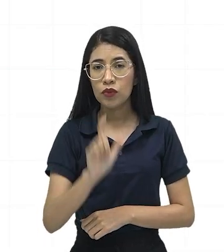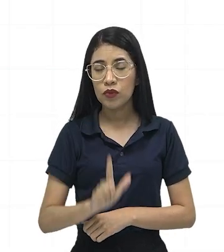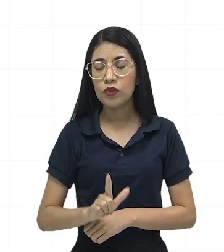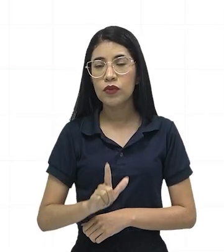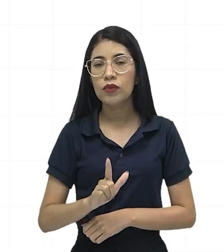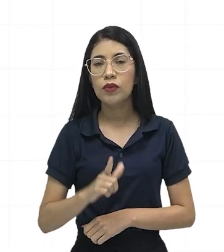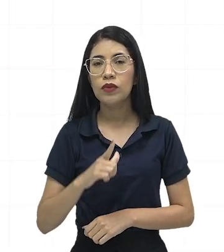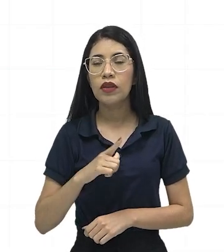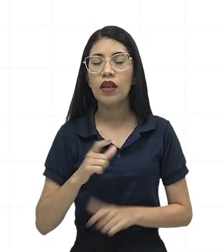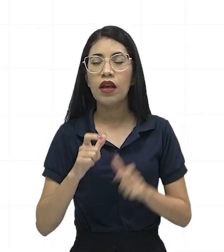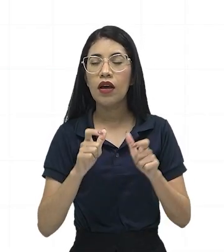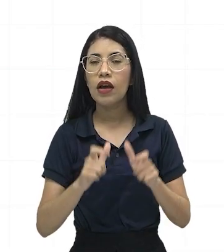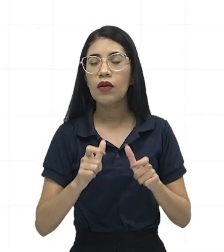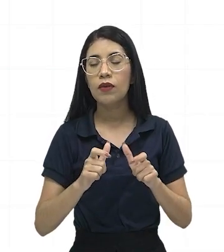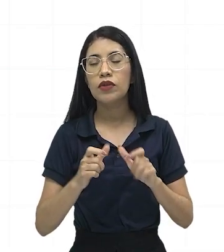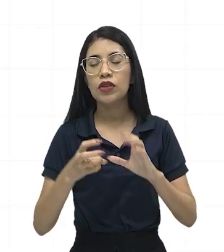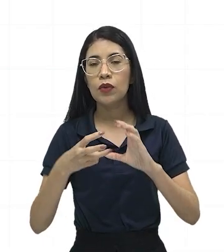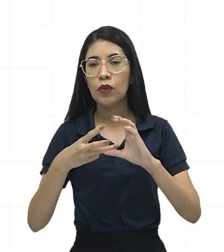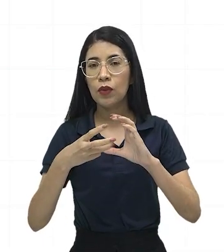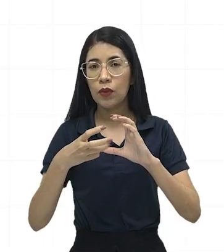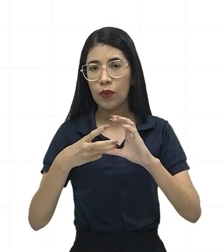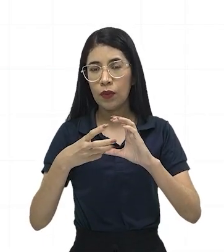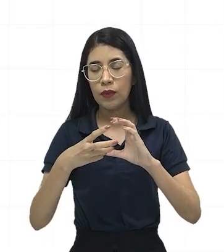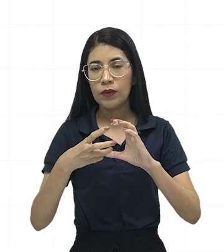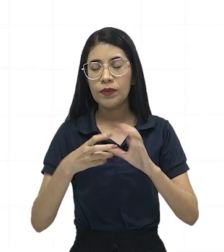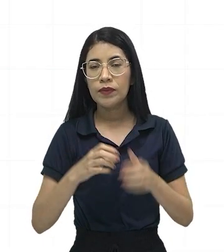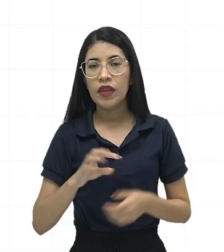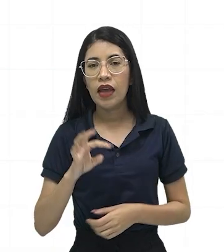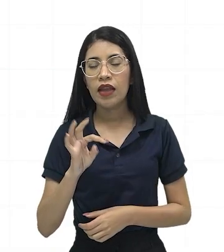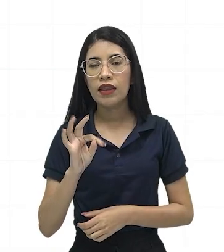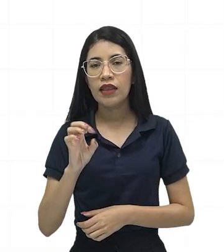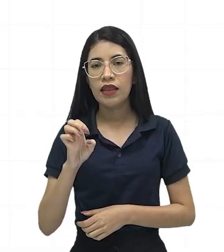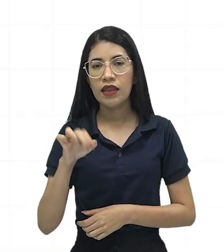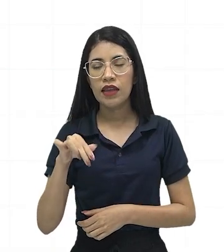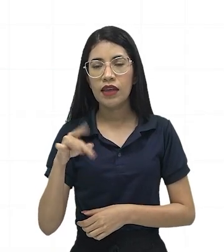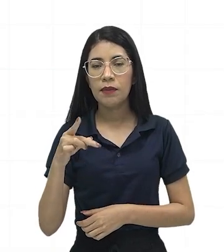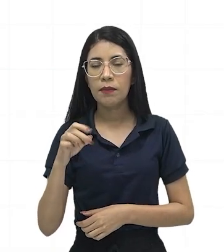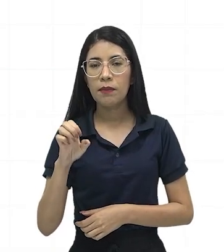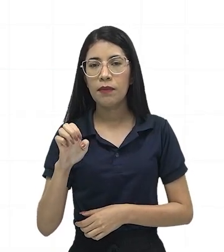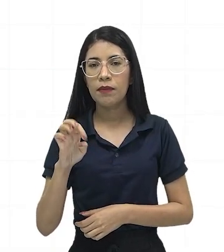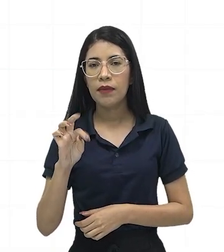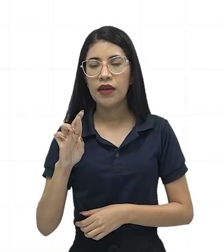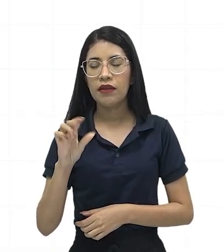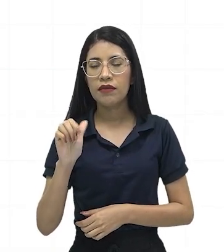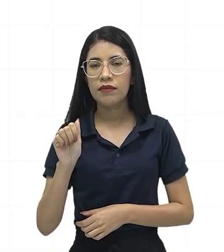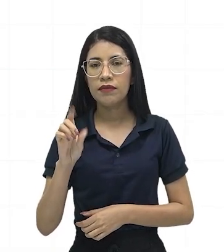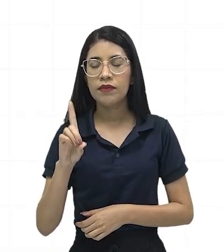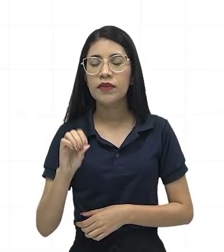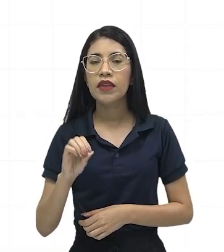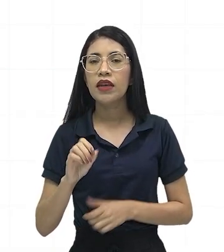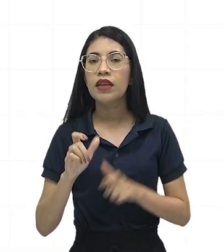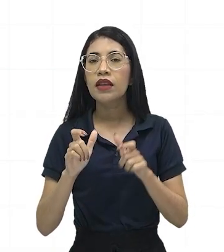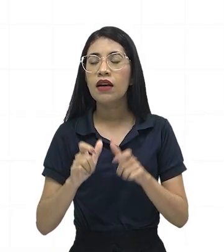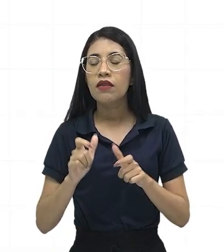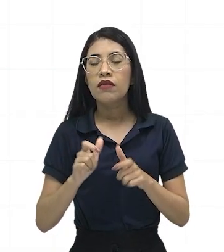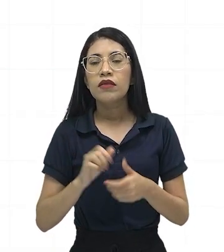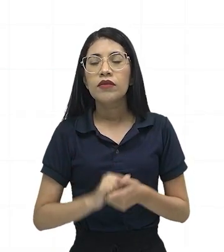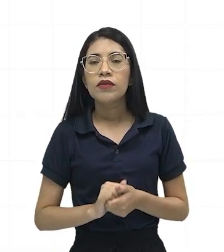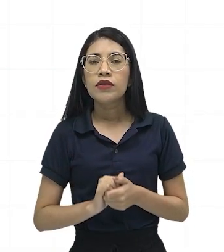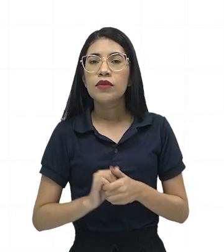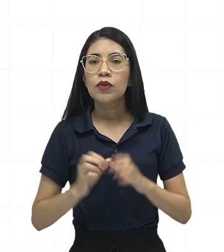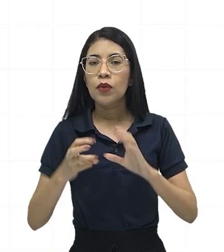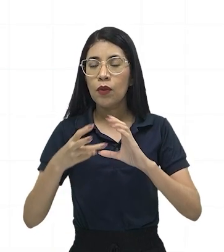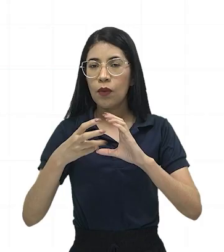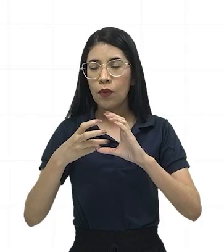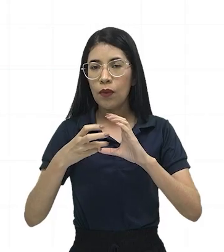país está situado na zona temperada sul, que é aquela zona climática que está localizada entre o